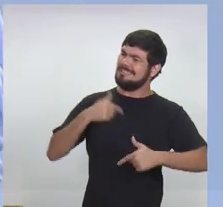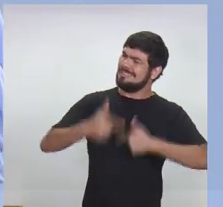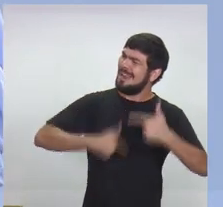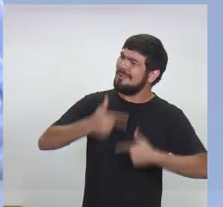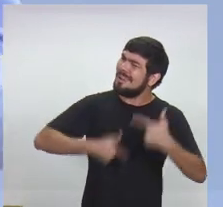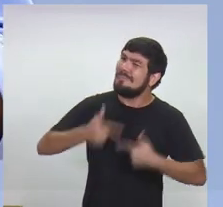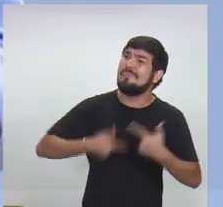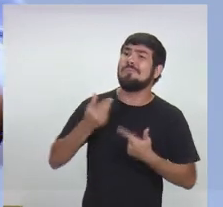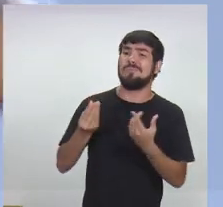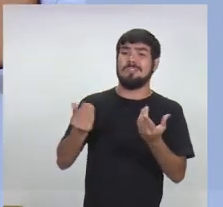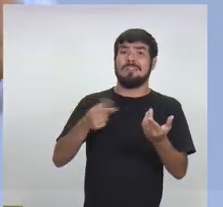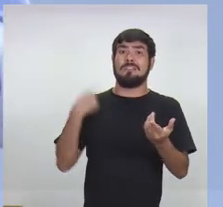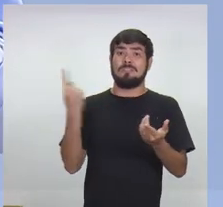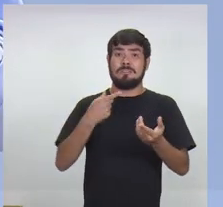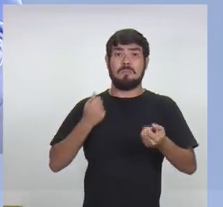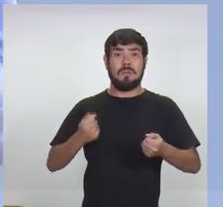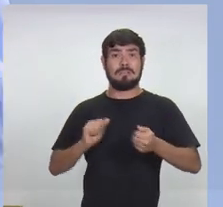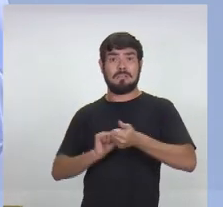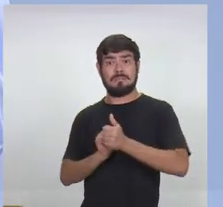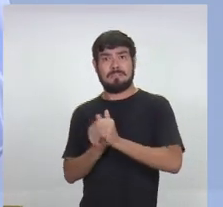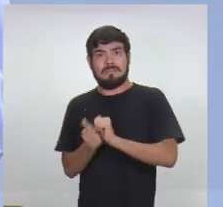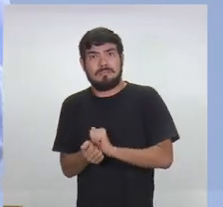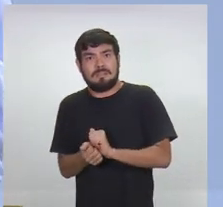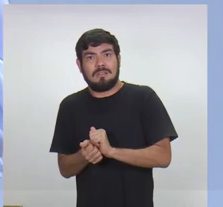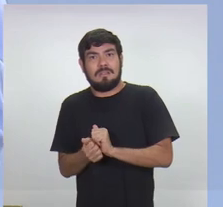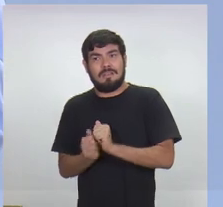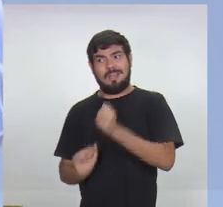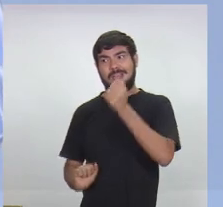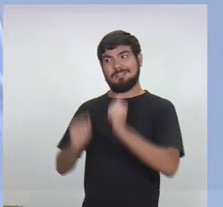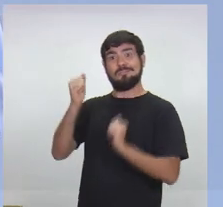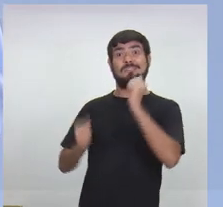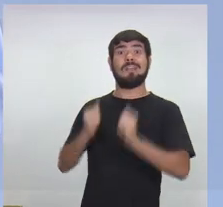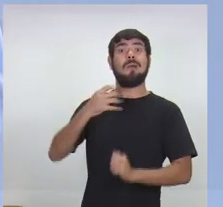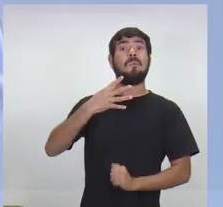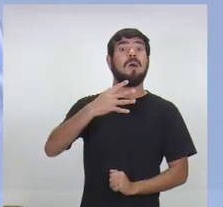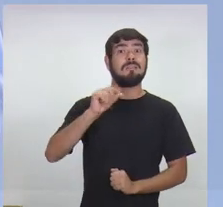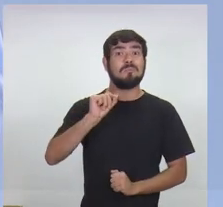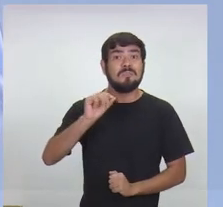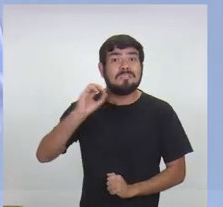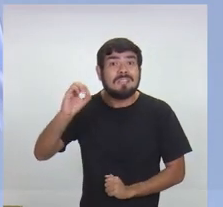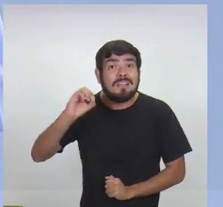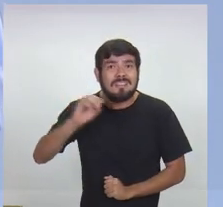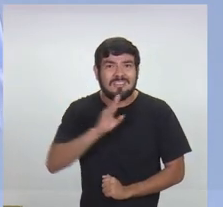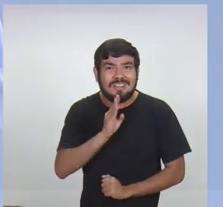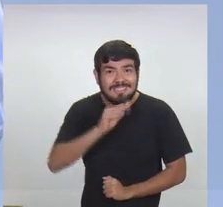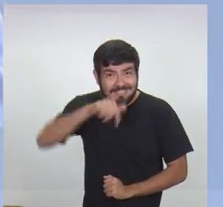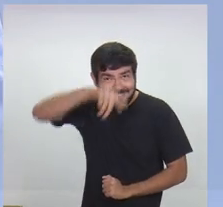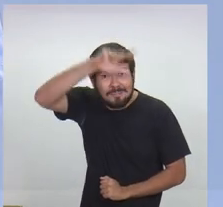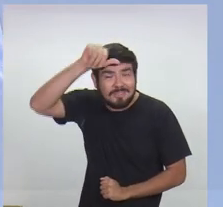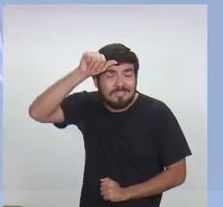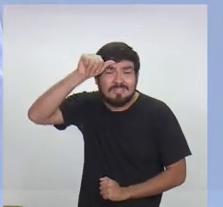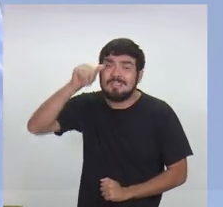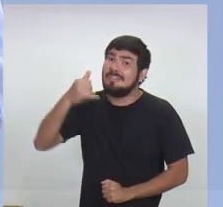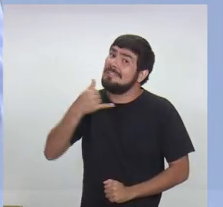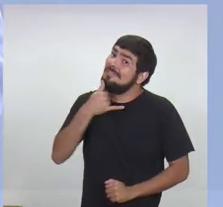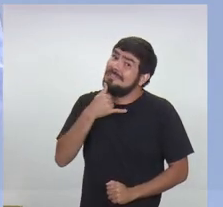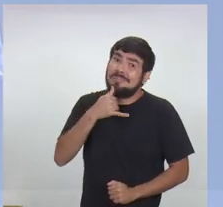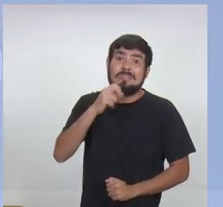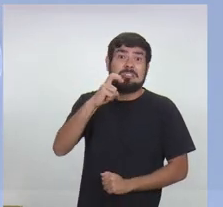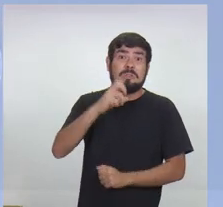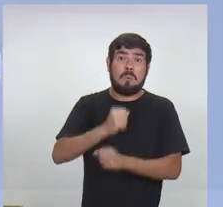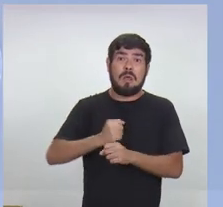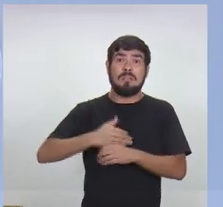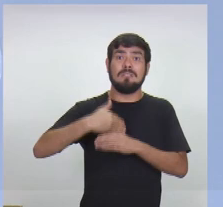pra que a gente possa nos adaptar à indústria 4.0 está chegando ao amazonas infelizmente nos próximos cinco